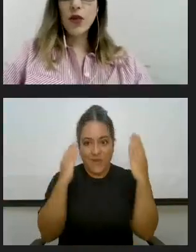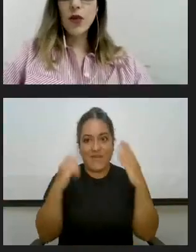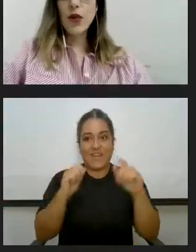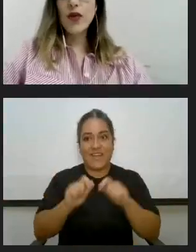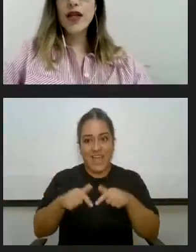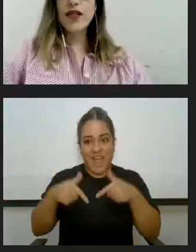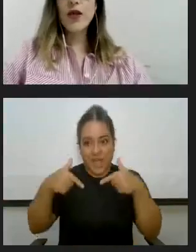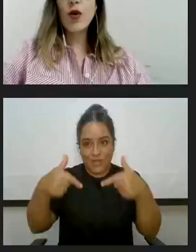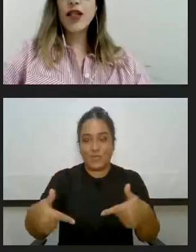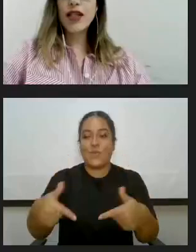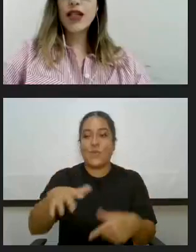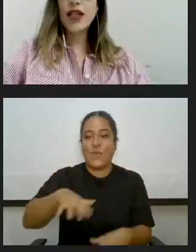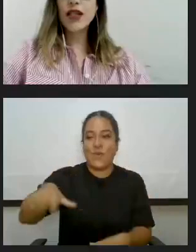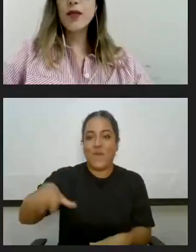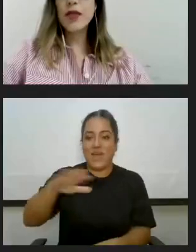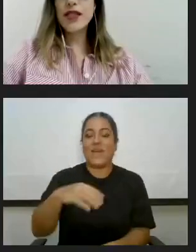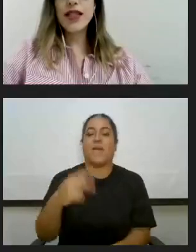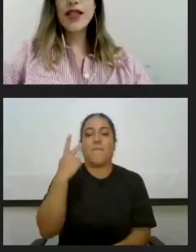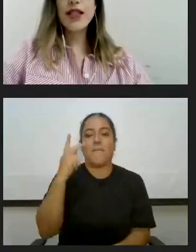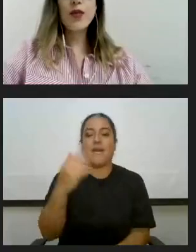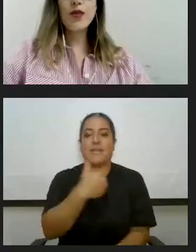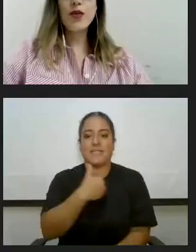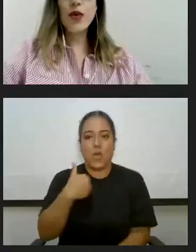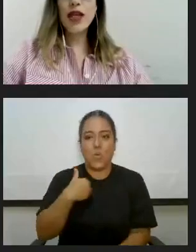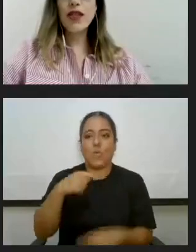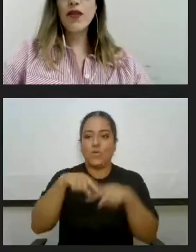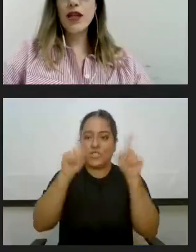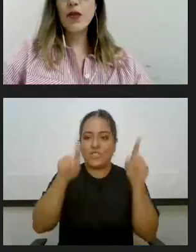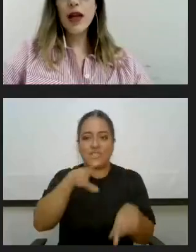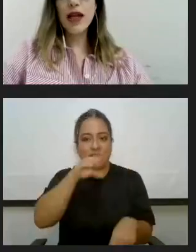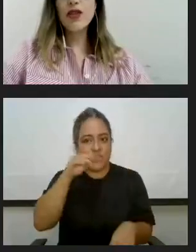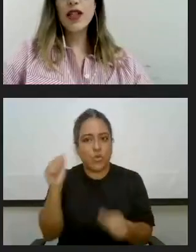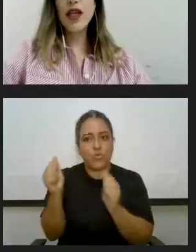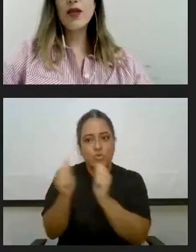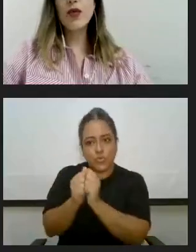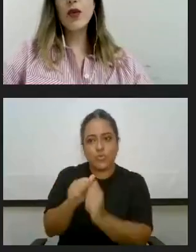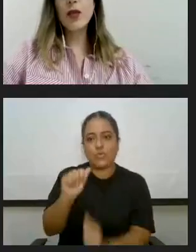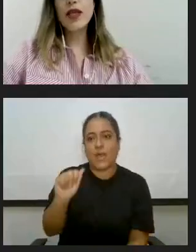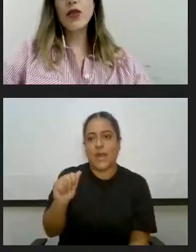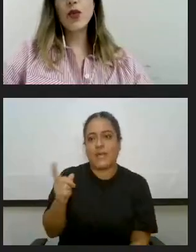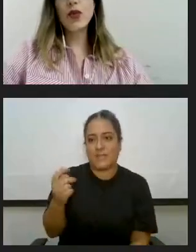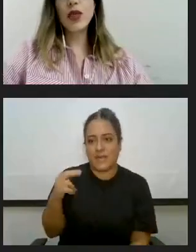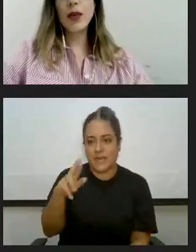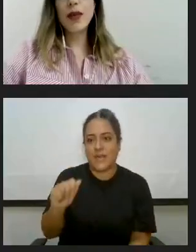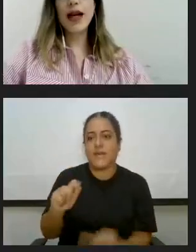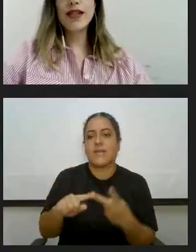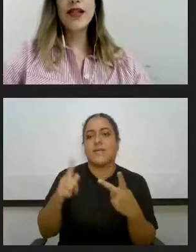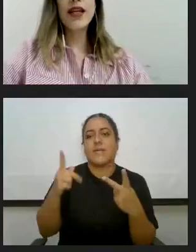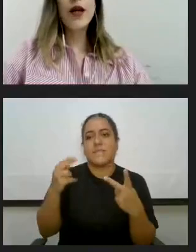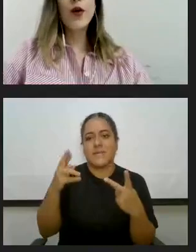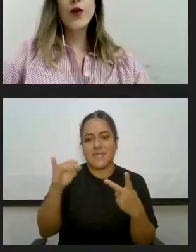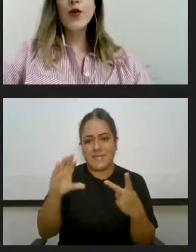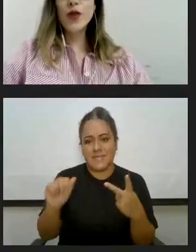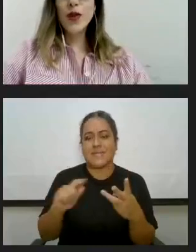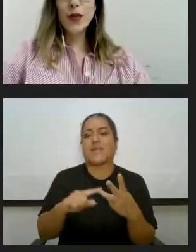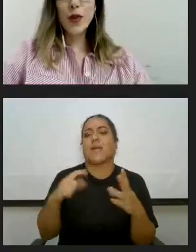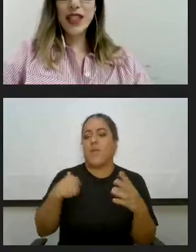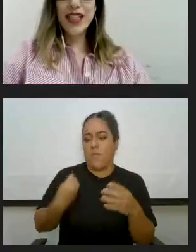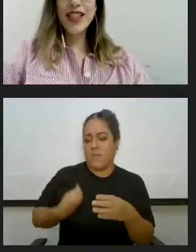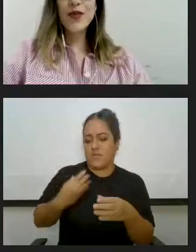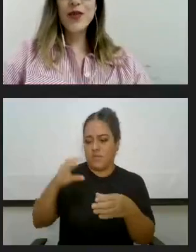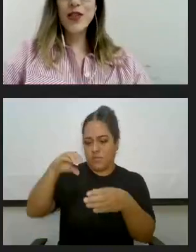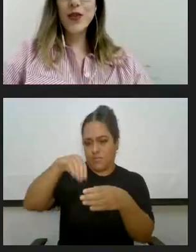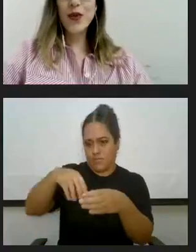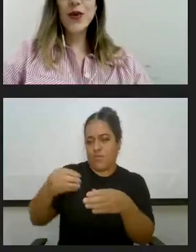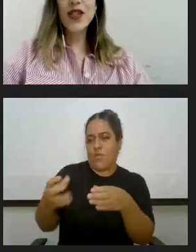Saúde do Servidor, assim como a Adriana, a Priscila e alguns outros colegas, faço parte, né, do Comitê de Cultura da Paz. Hoje estou atuando um